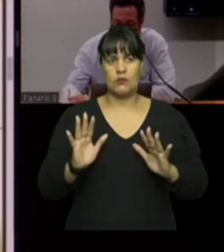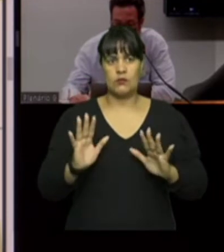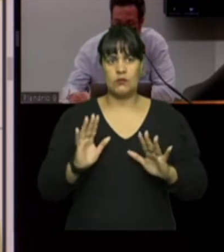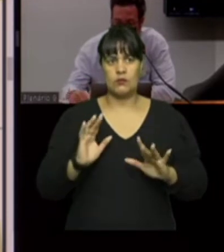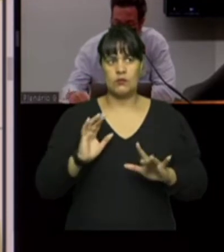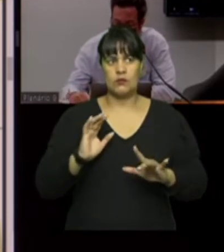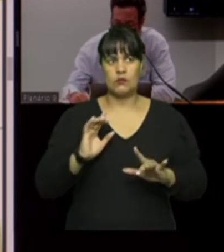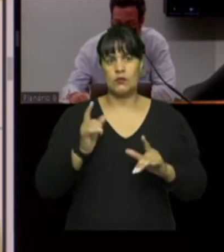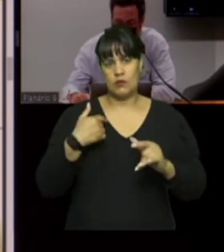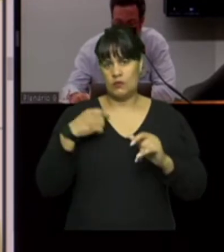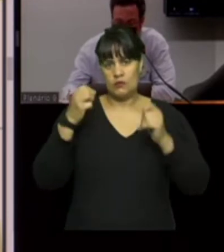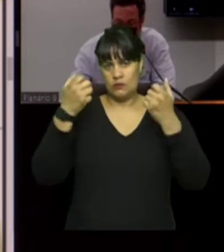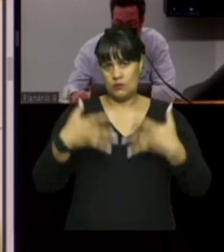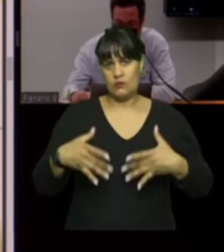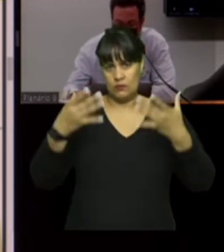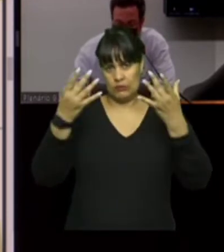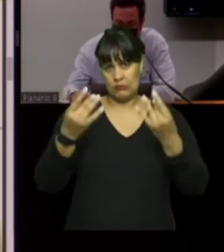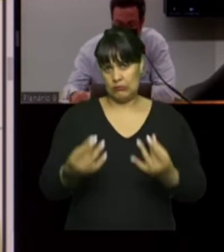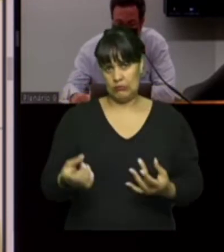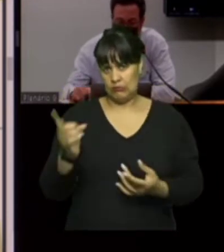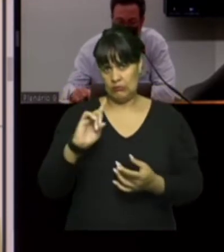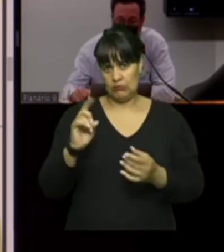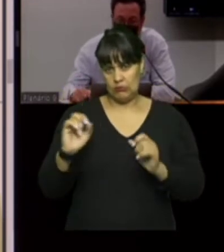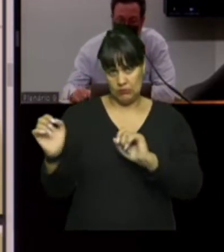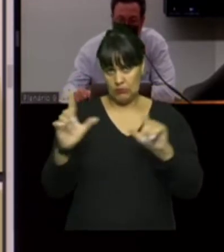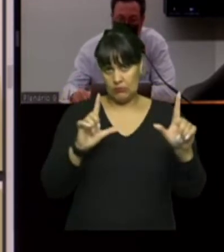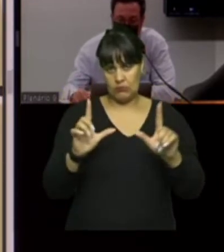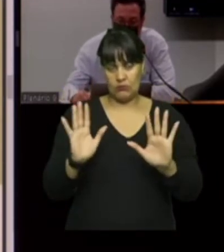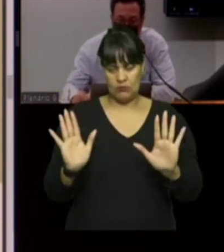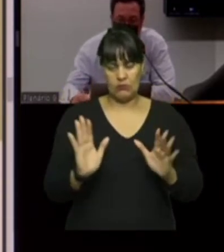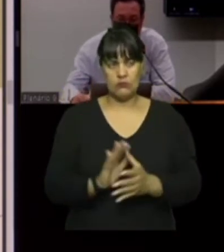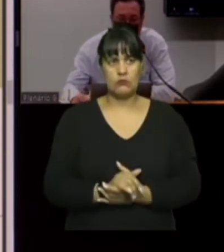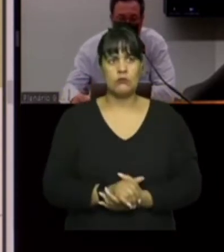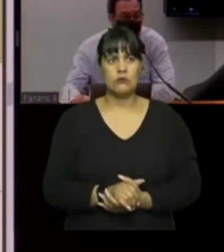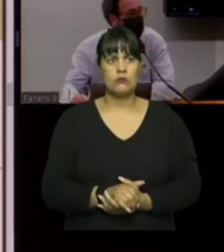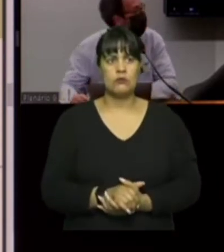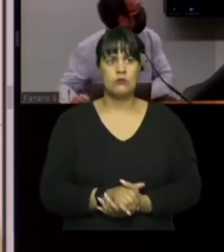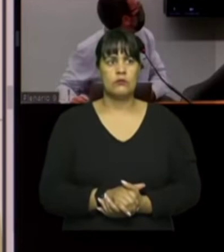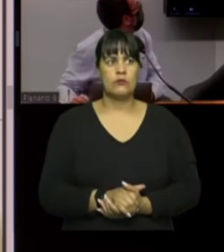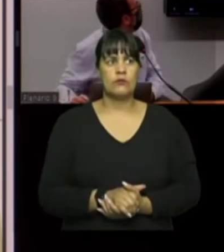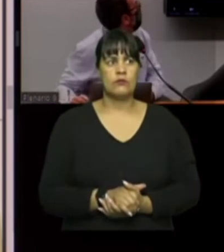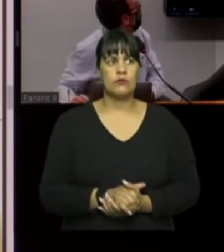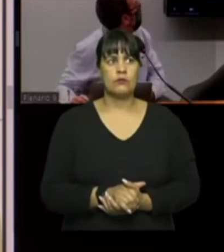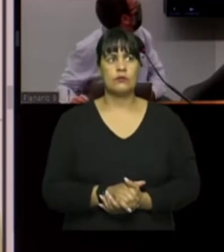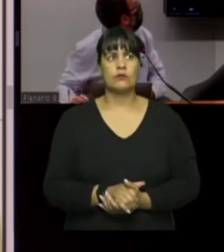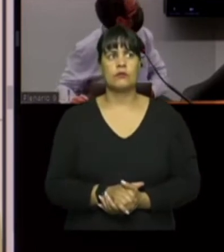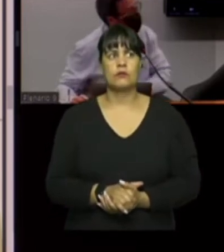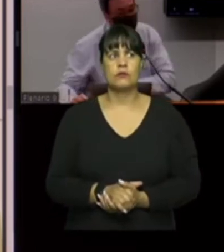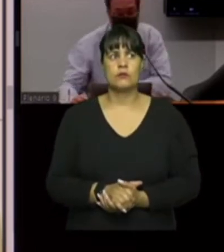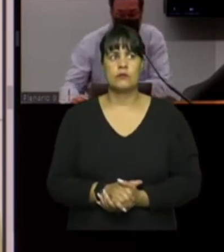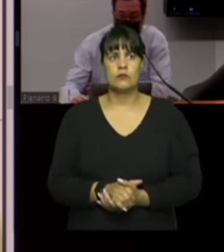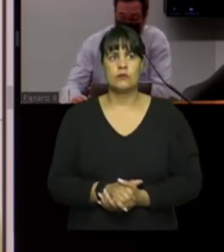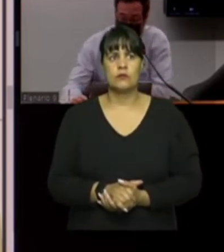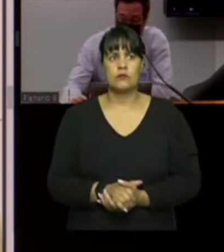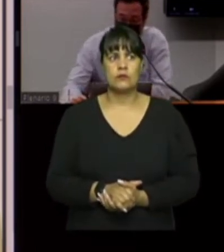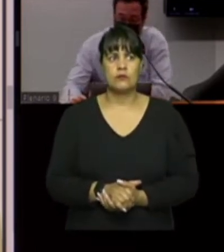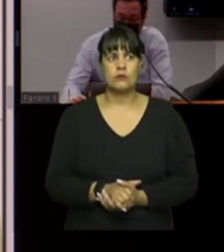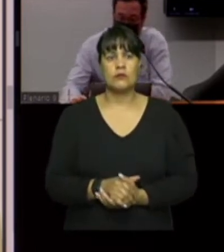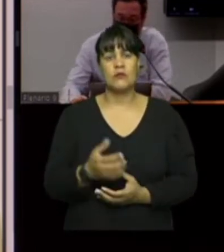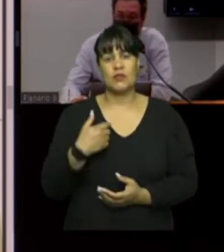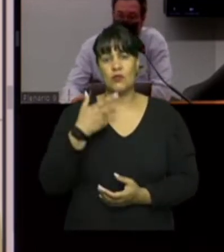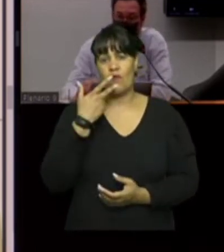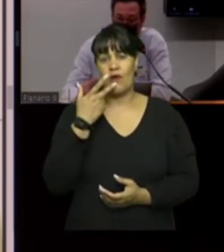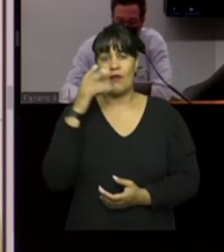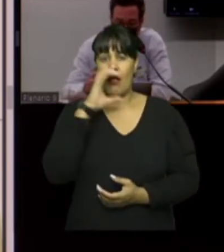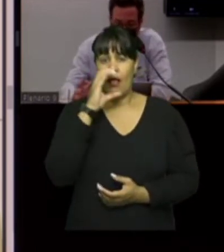para ganhar tempo na apresentação das outras páginas. Pode passar, por favor. Eu estou falando um pouco rápido devido ao tempo,